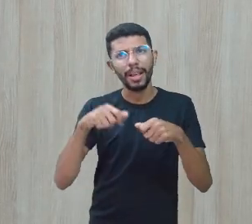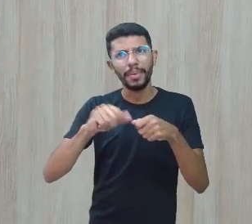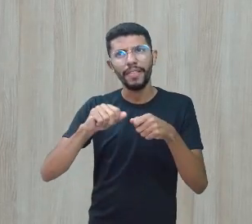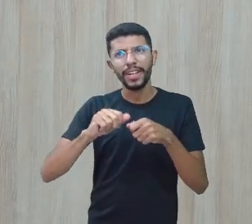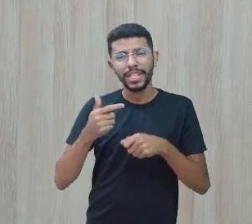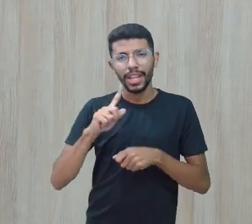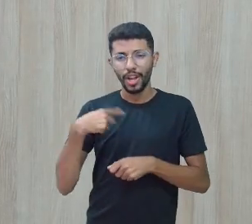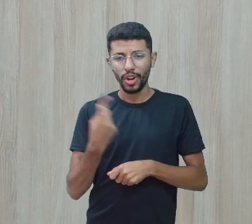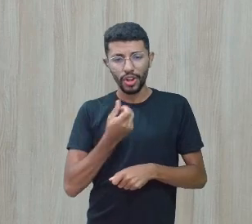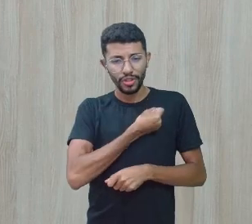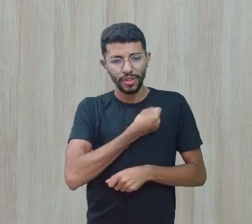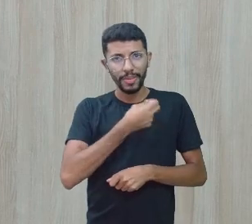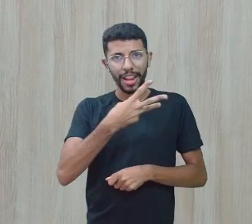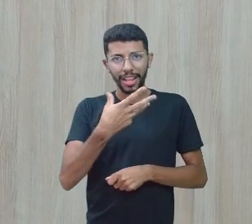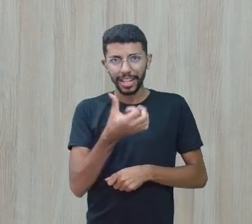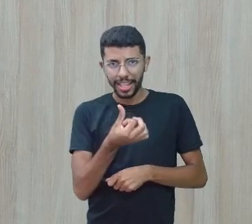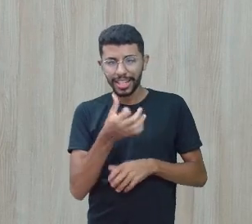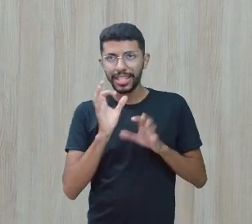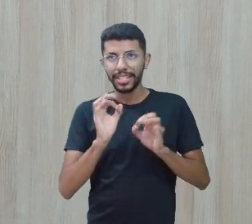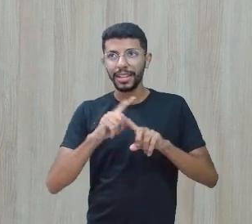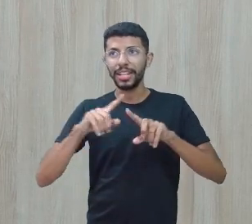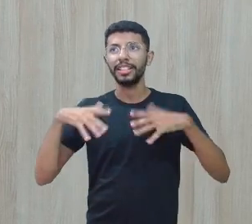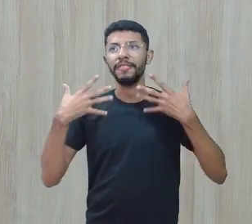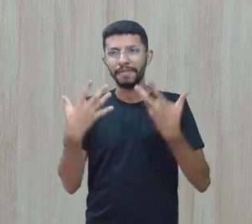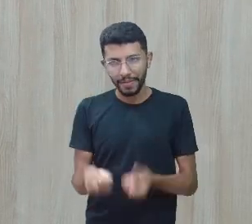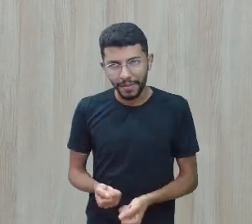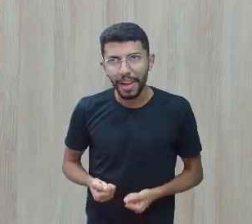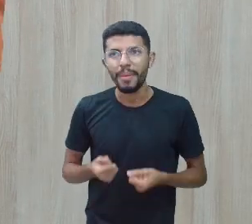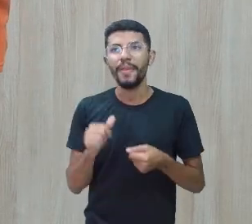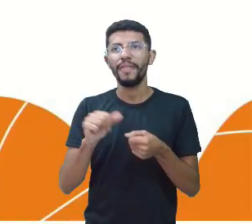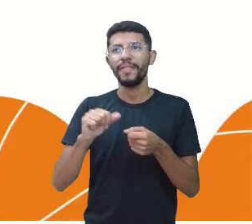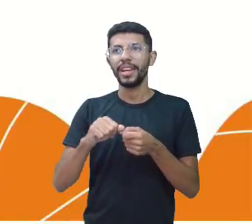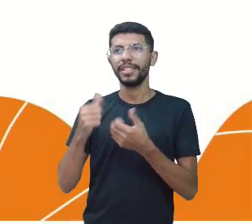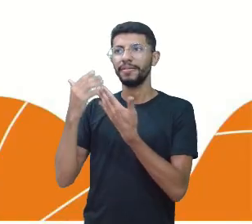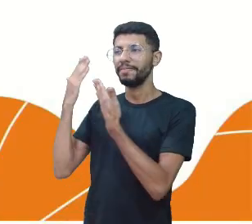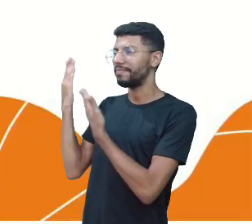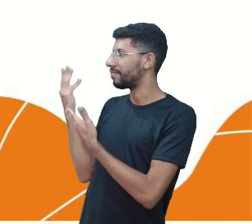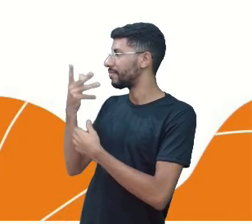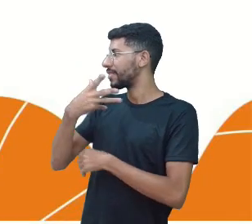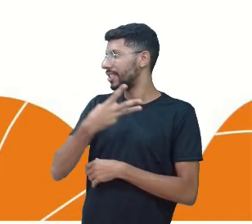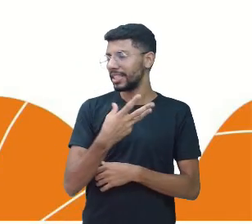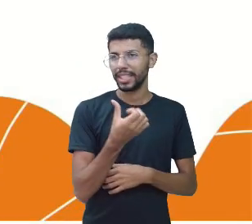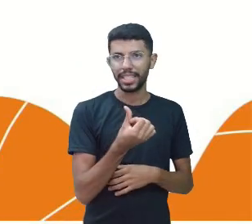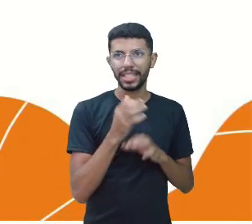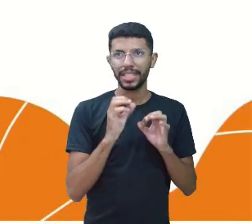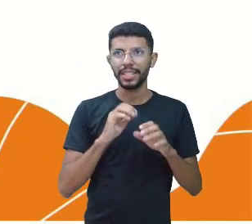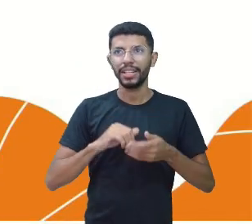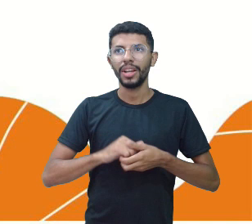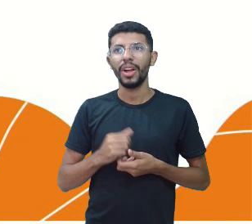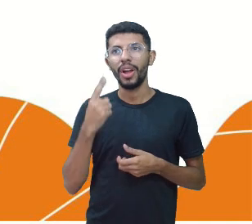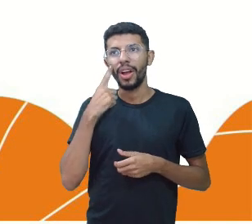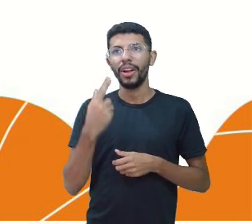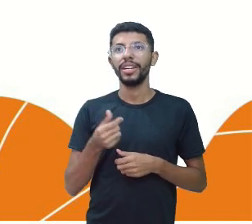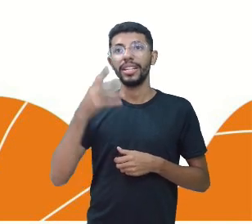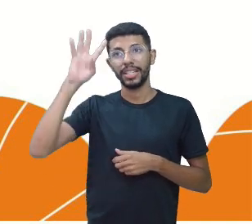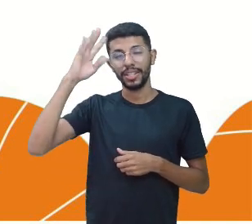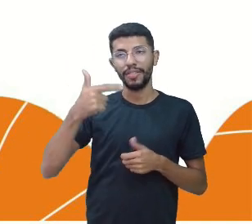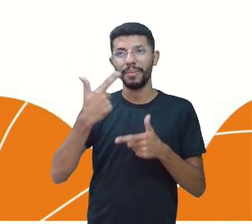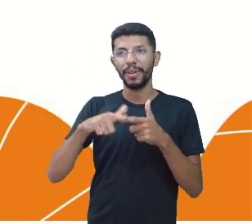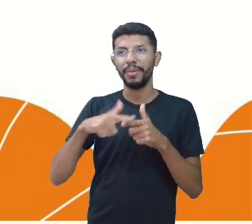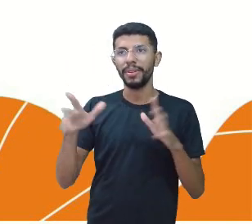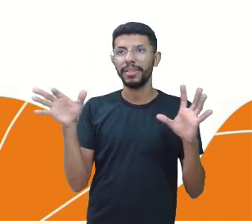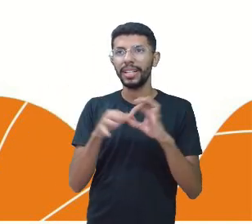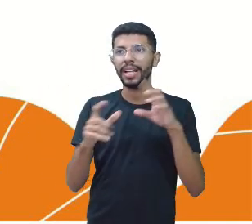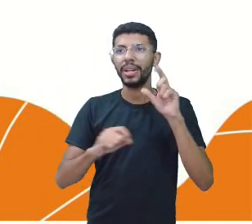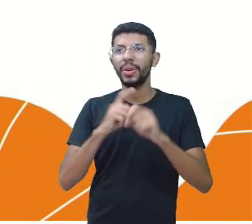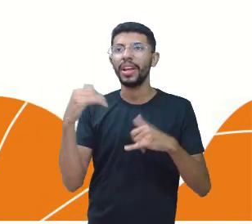questão, que é o descritor 36. Então, bora aqui resolver nosso descritor 36. Resolver problemas